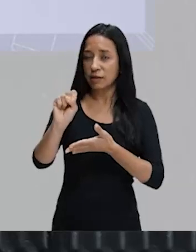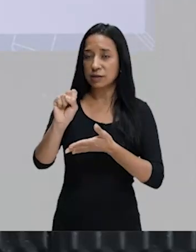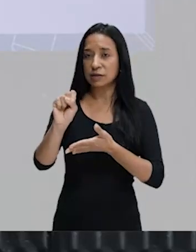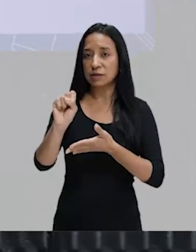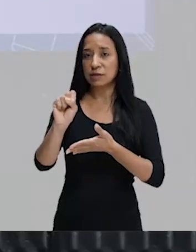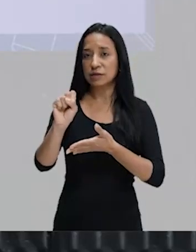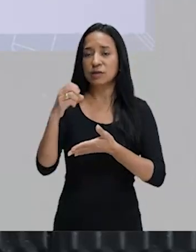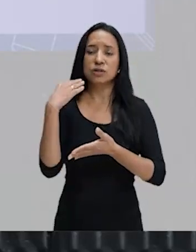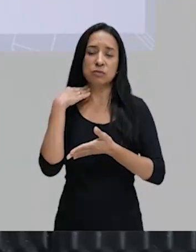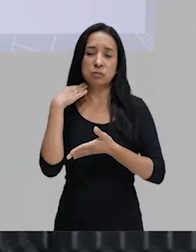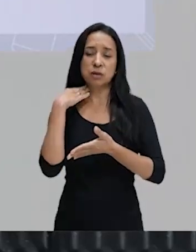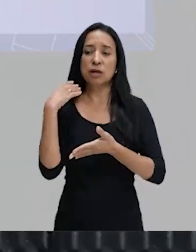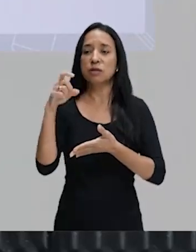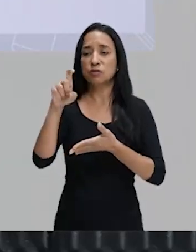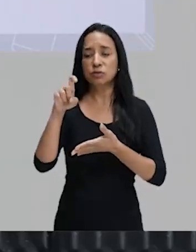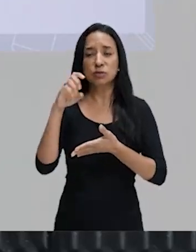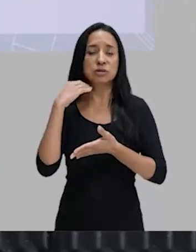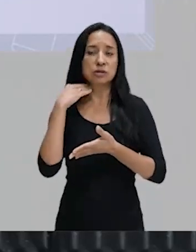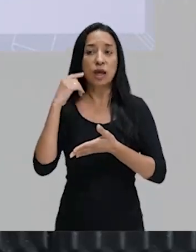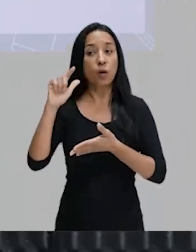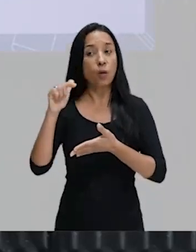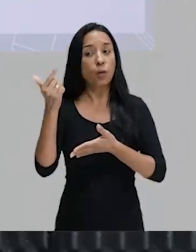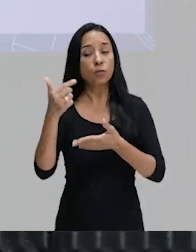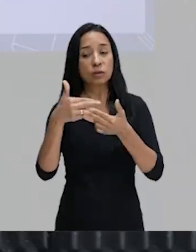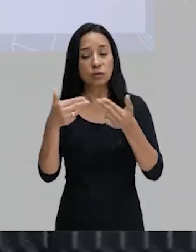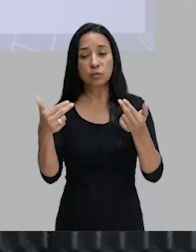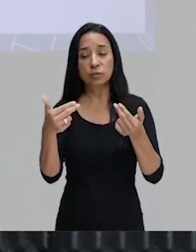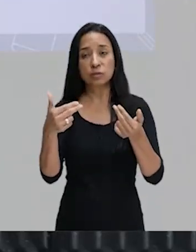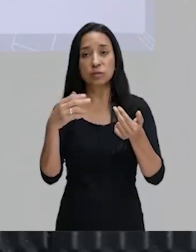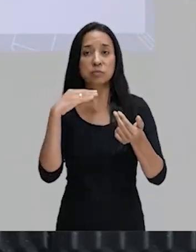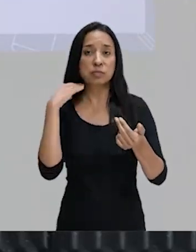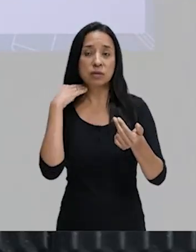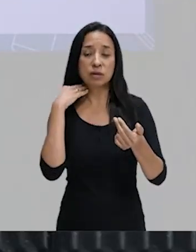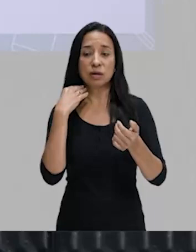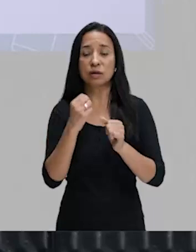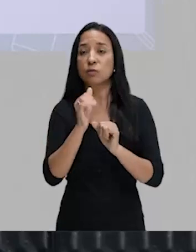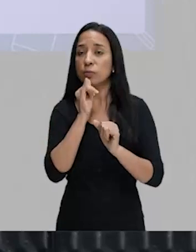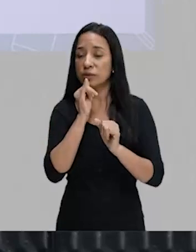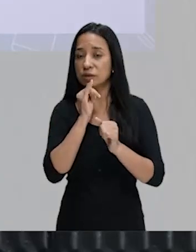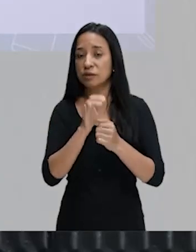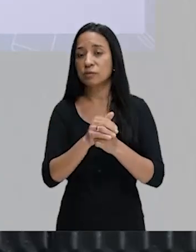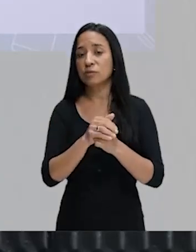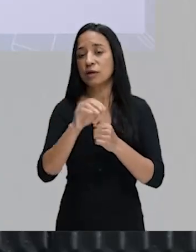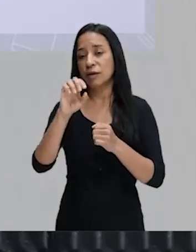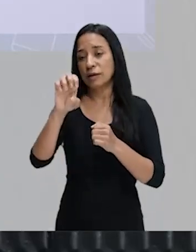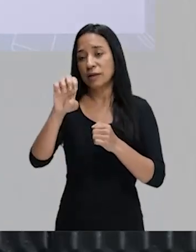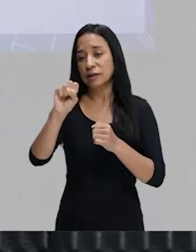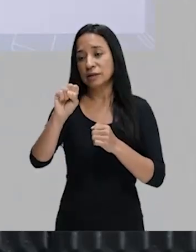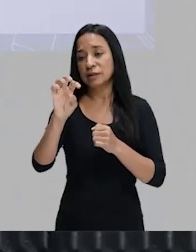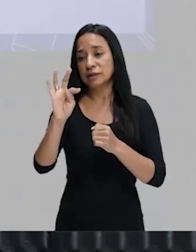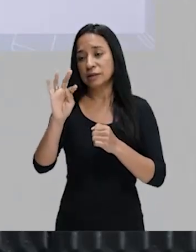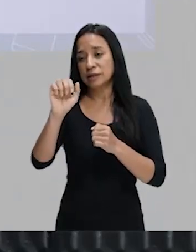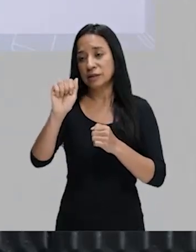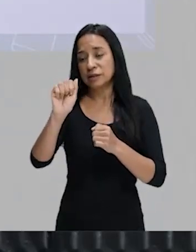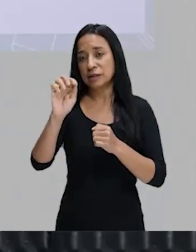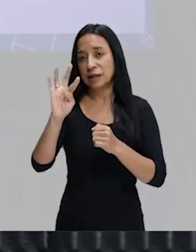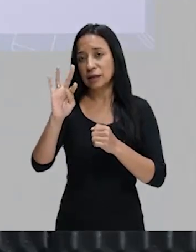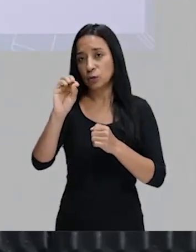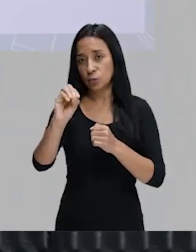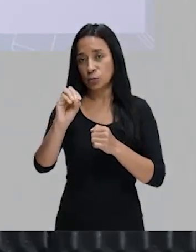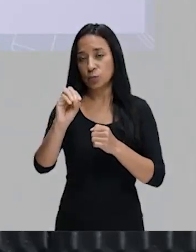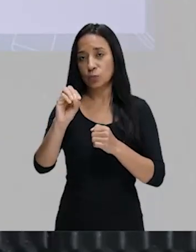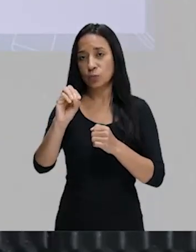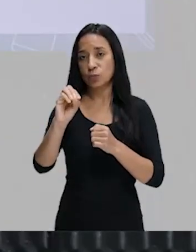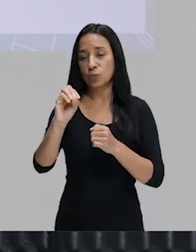extrato bancário, é extrativismo vegetal, é outra coisa. Extrato com a letra S, ES,